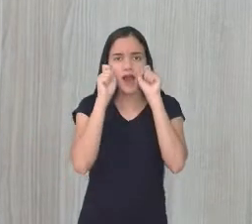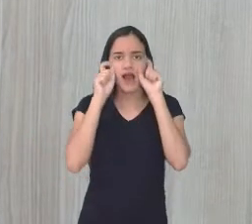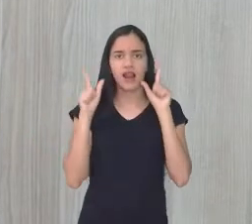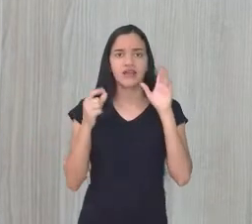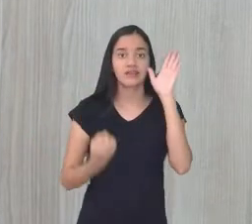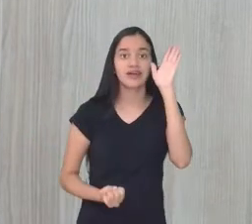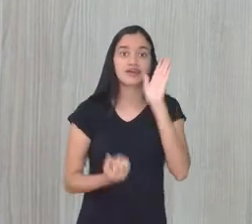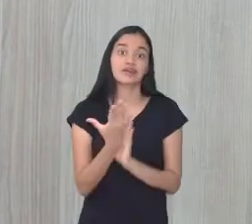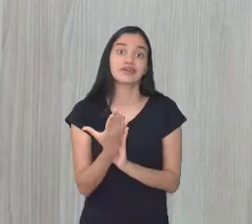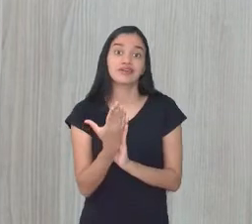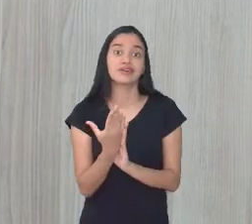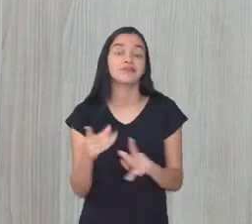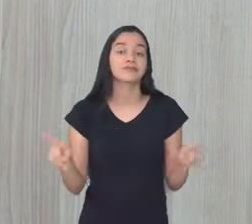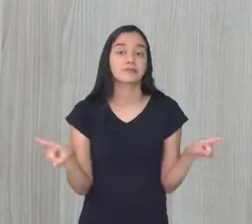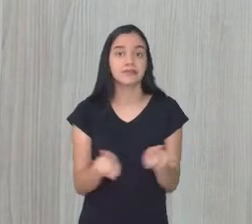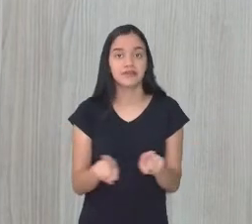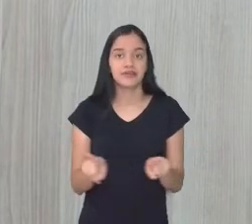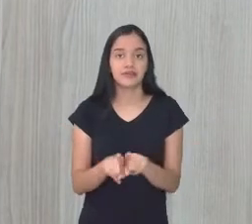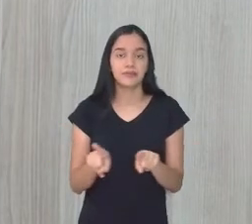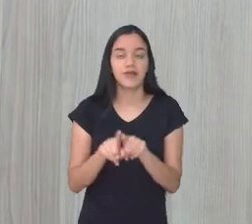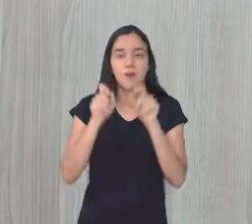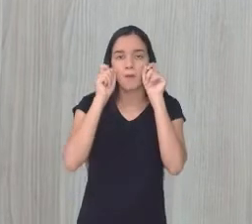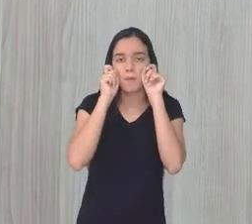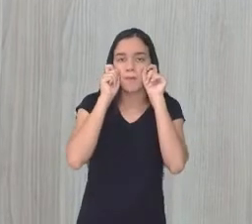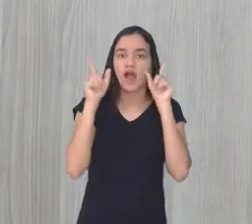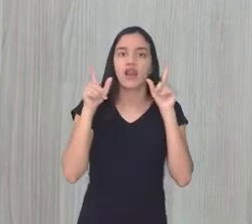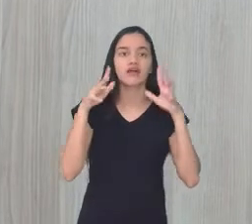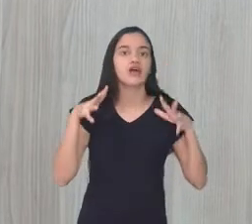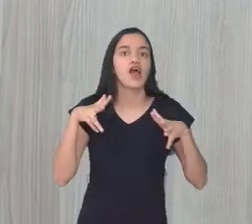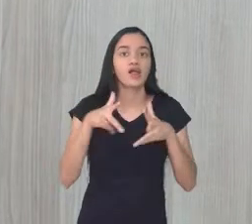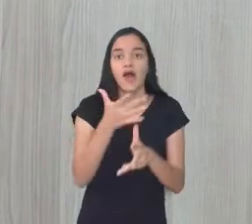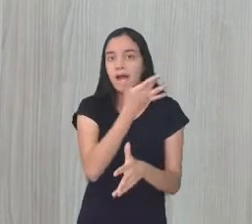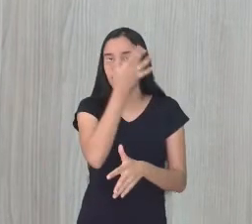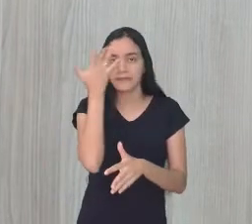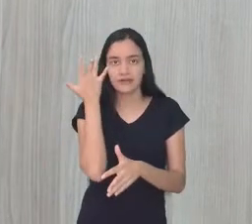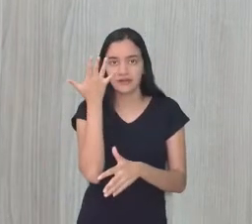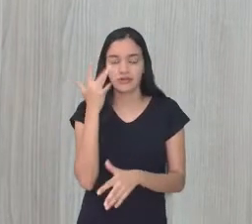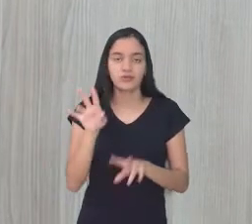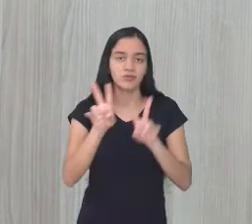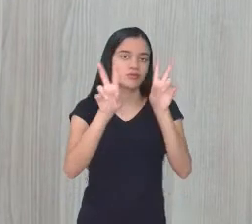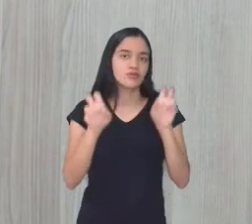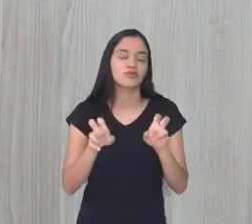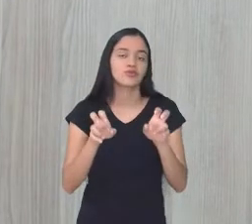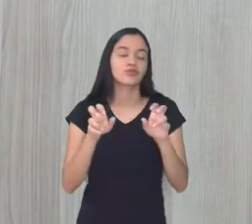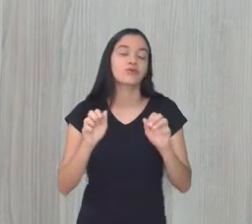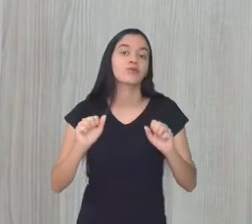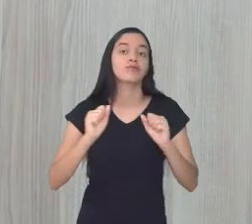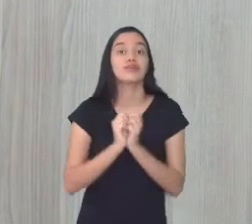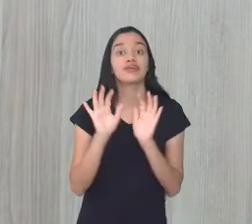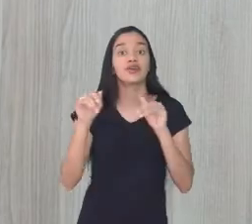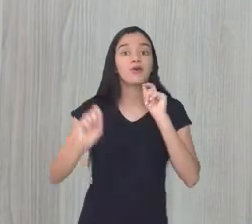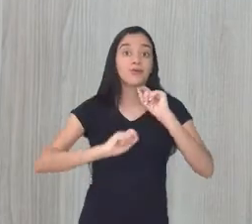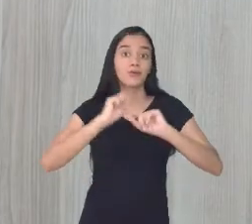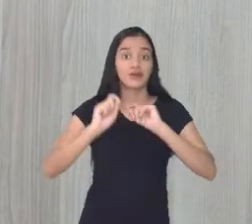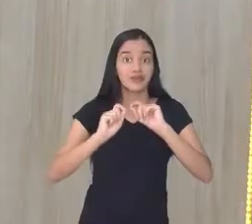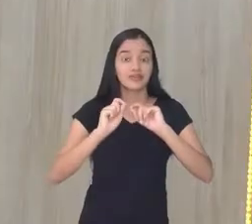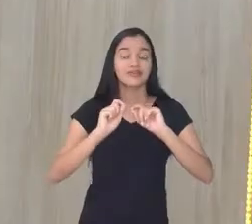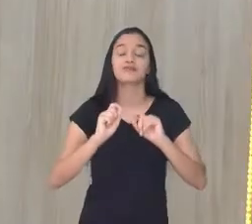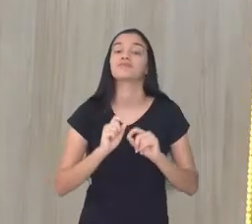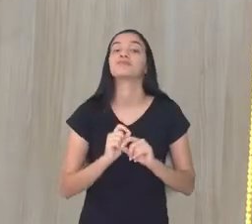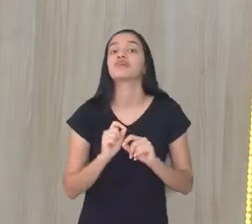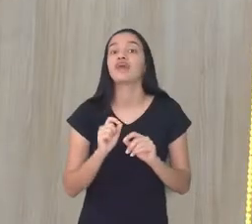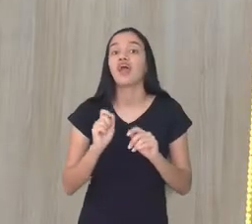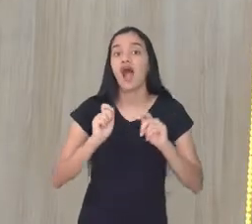Eles criaram para também dar um alerta a todas as pessoas sobre essa campanha aí. Pois é, professora Cláudia.